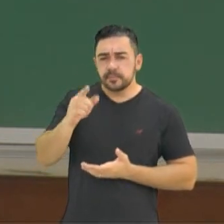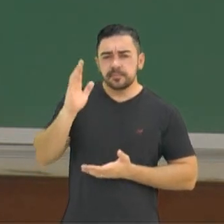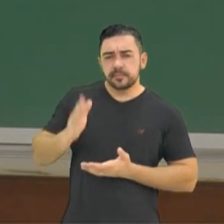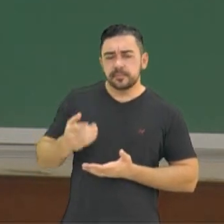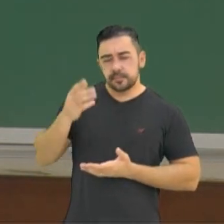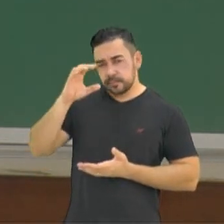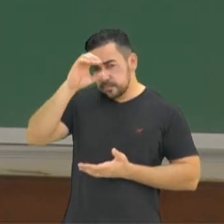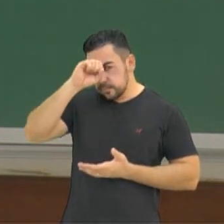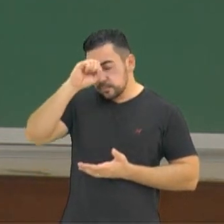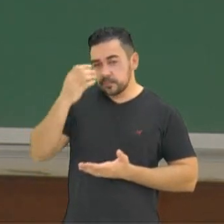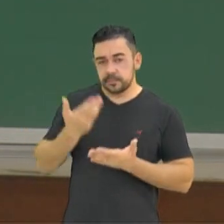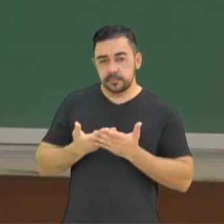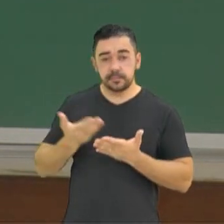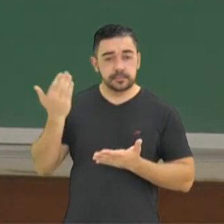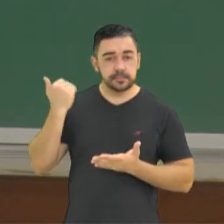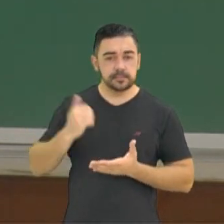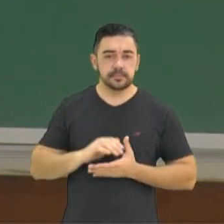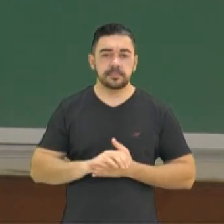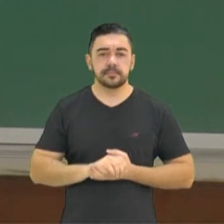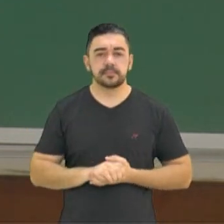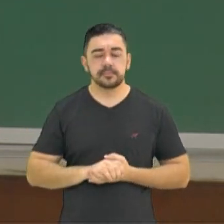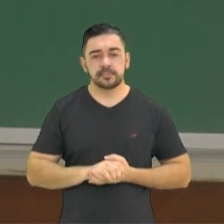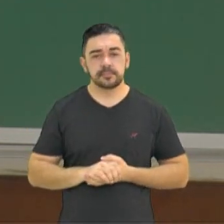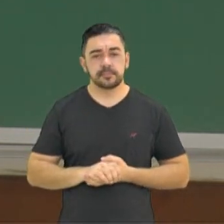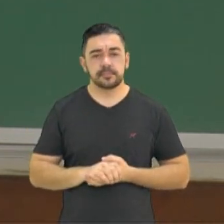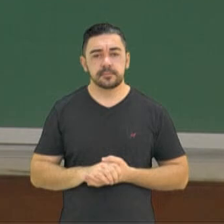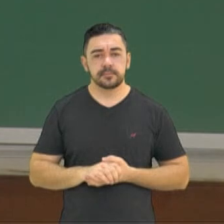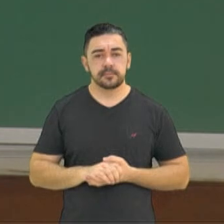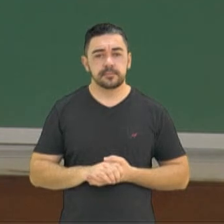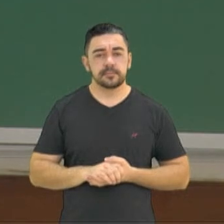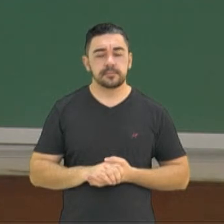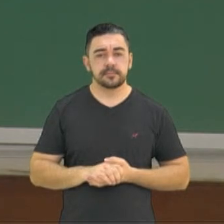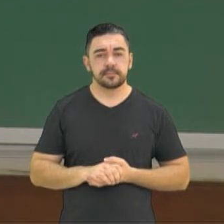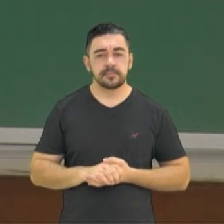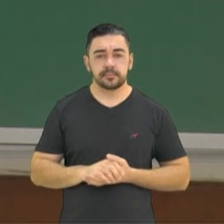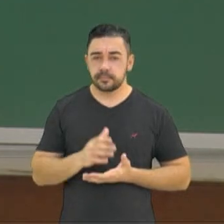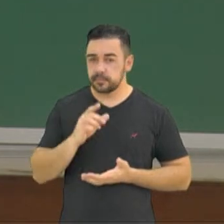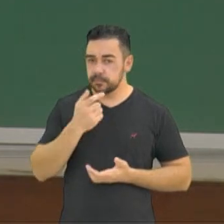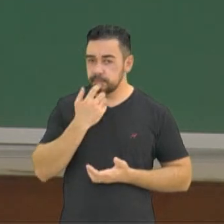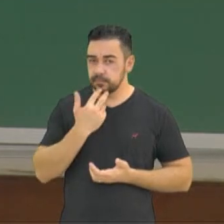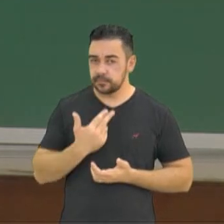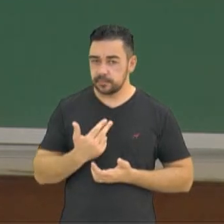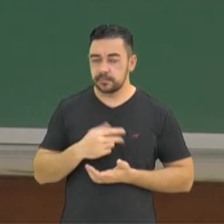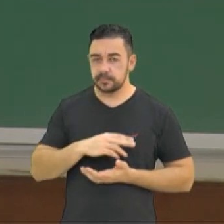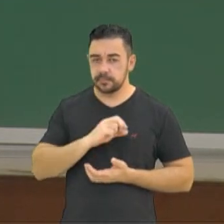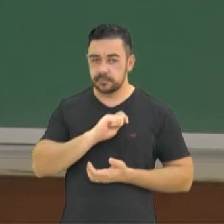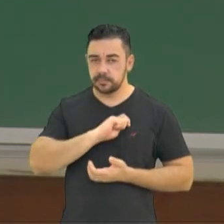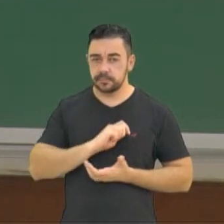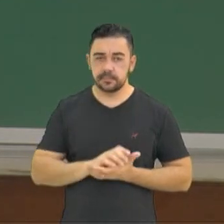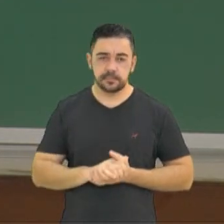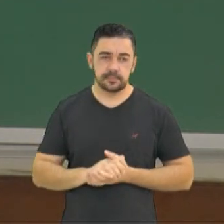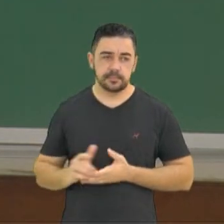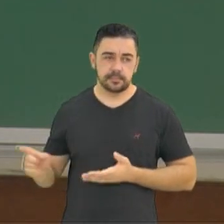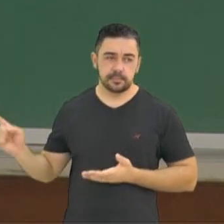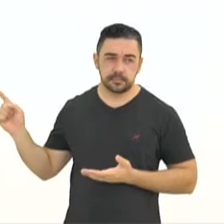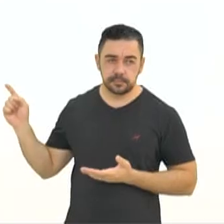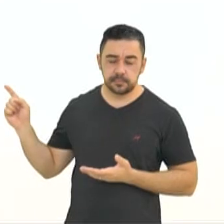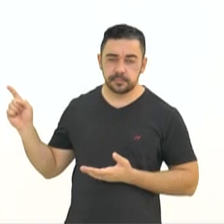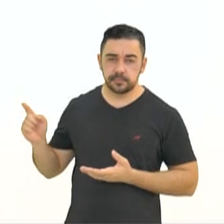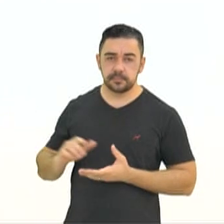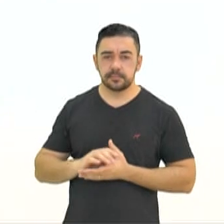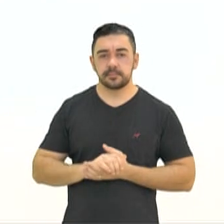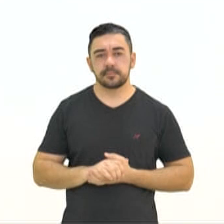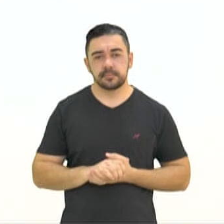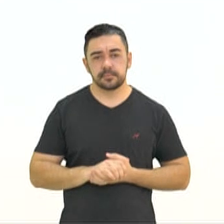aula passada. Então, que vimos na classe passada? Na classe passada, vimos os demonstrativos, no